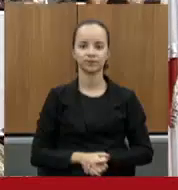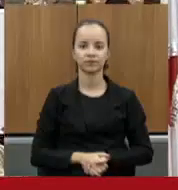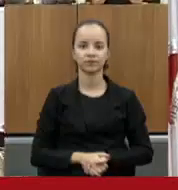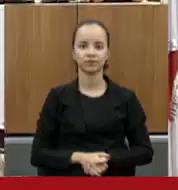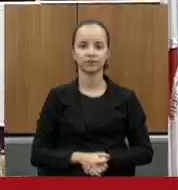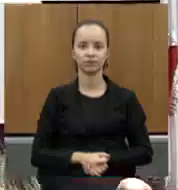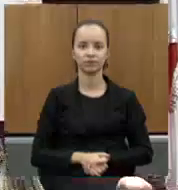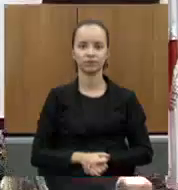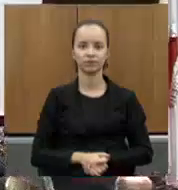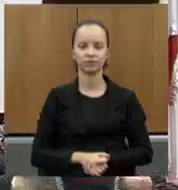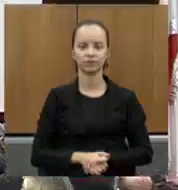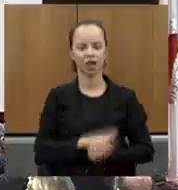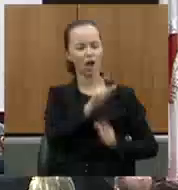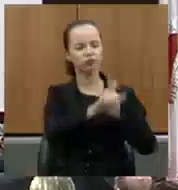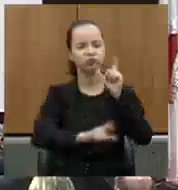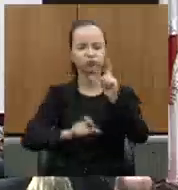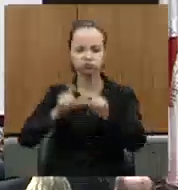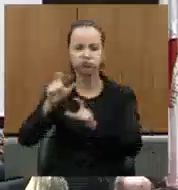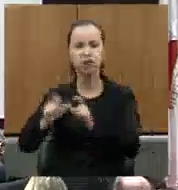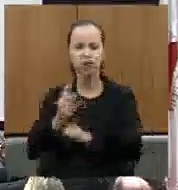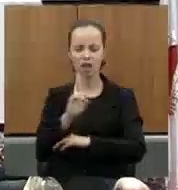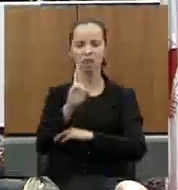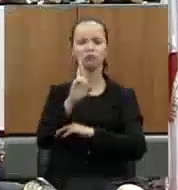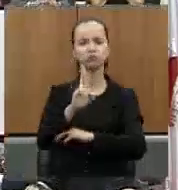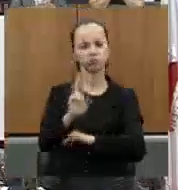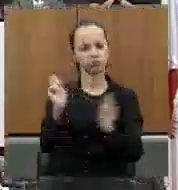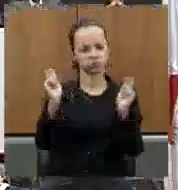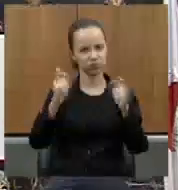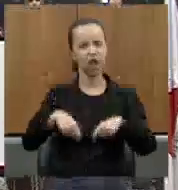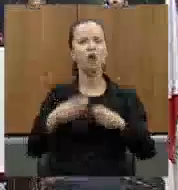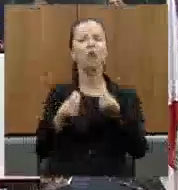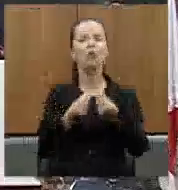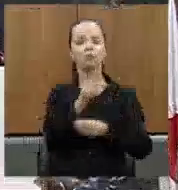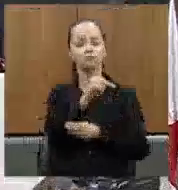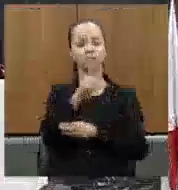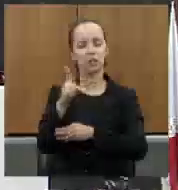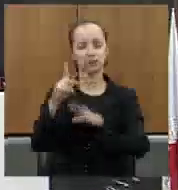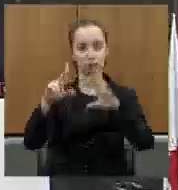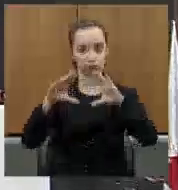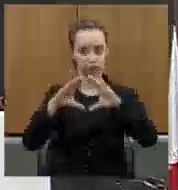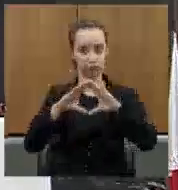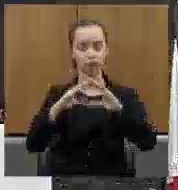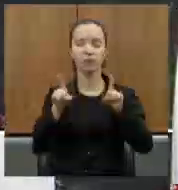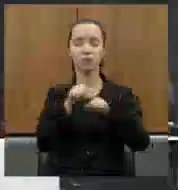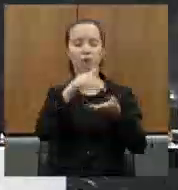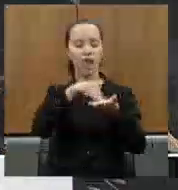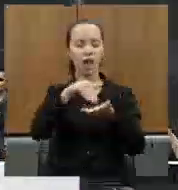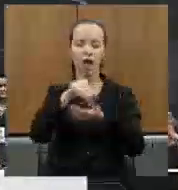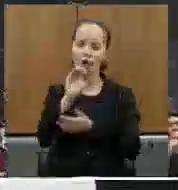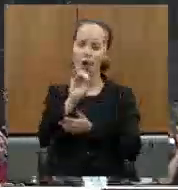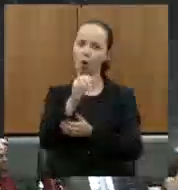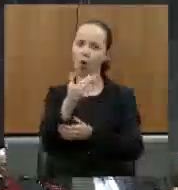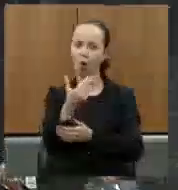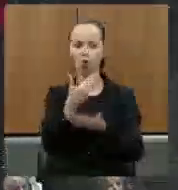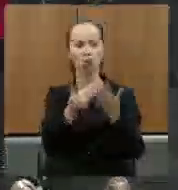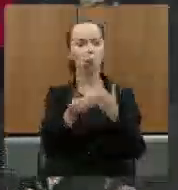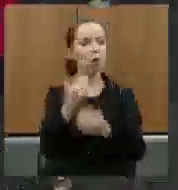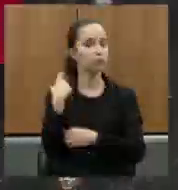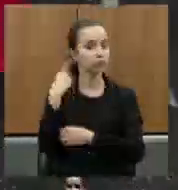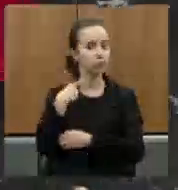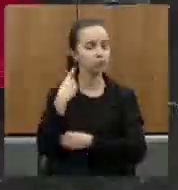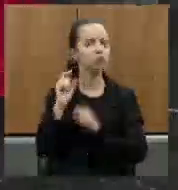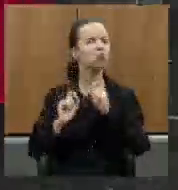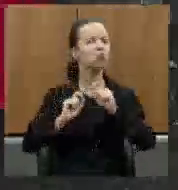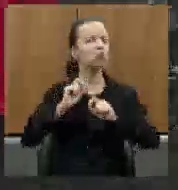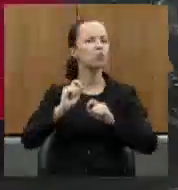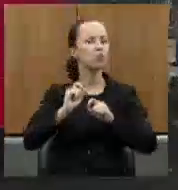A todo cidadão é lícito representar, por meio do presidente da Assembleia, secretários ou outro qualquer deputado, o que